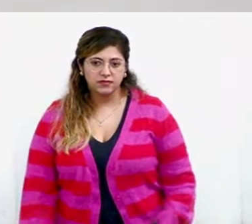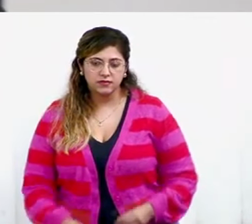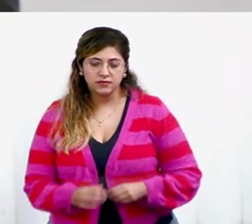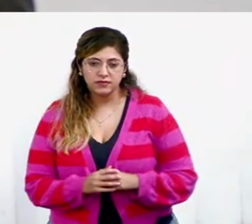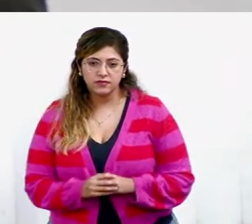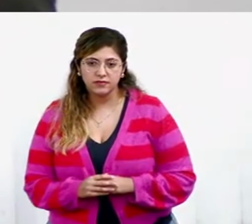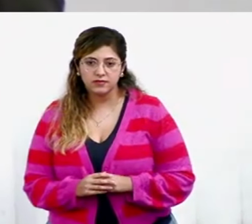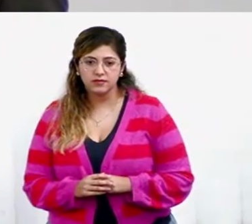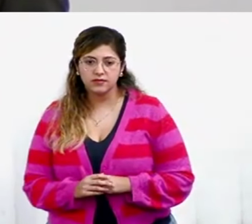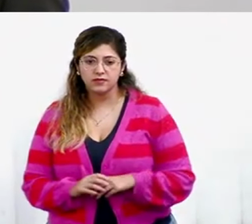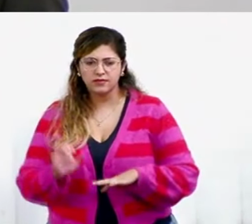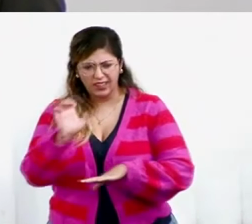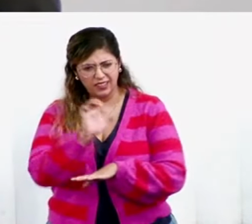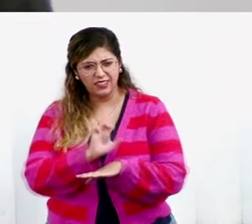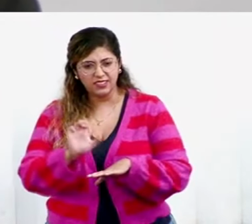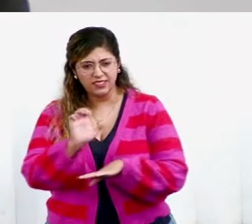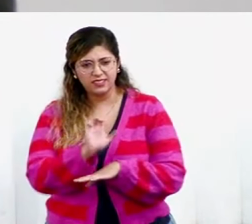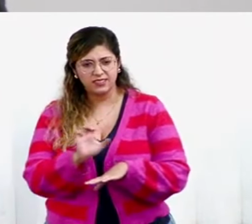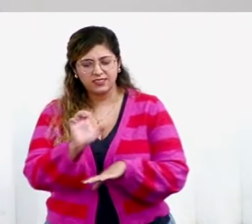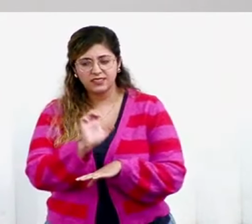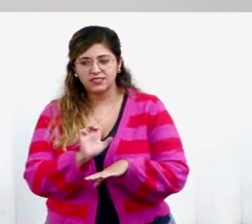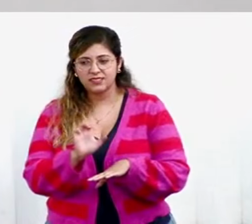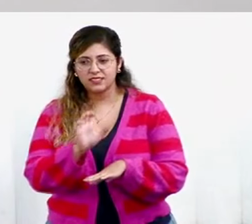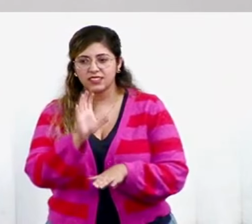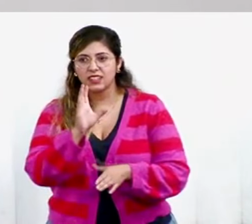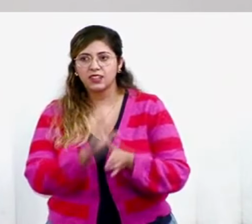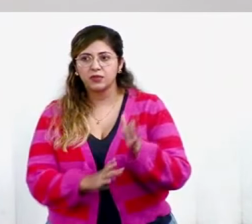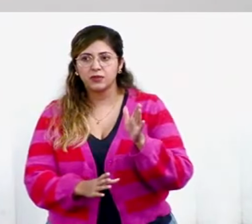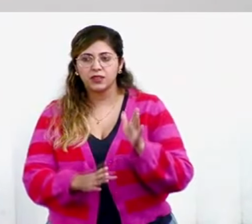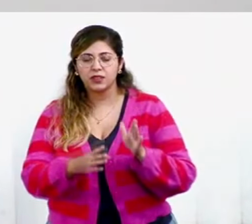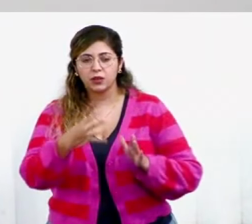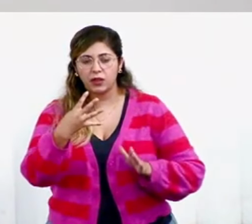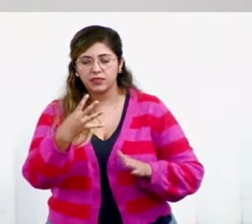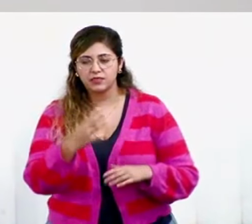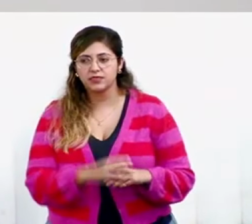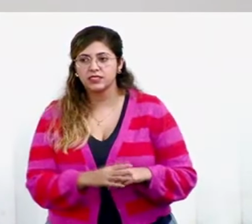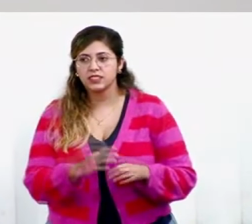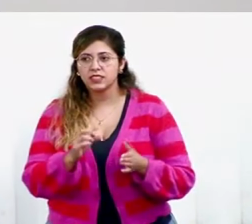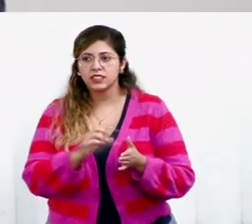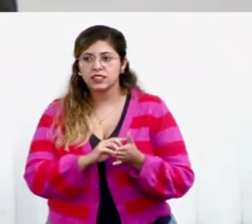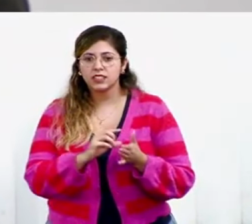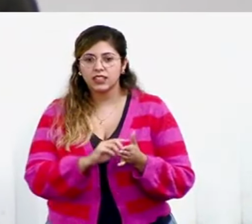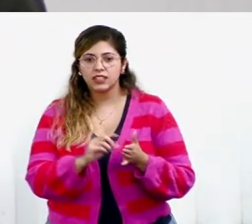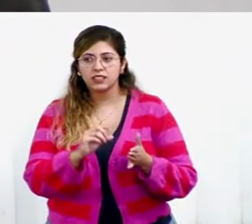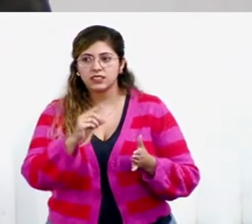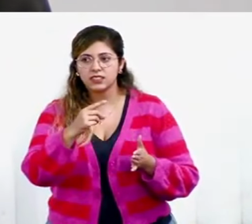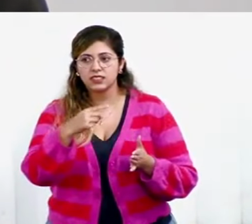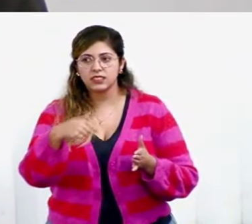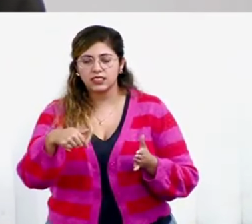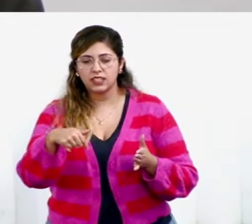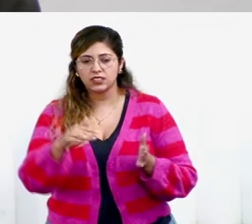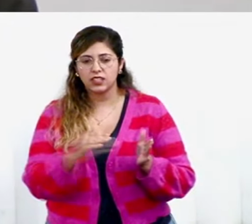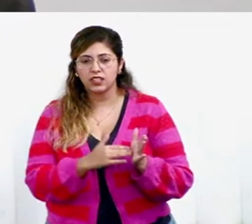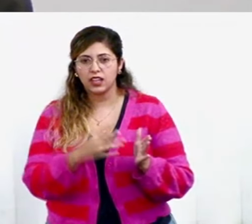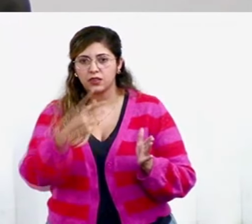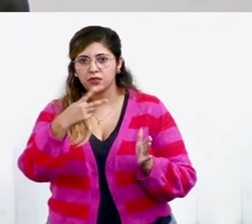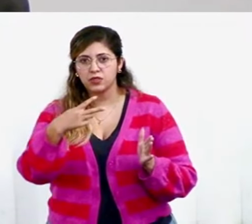Efésios capítulo 4, leremos os versos de 17 a 24.